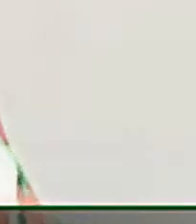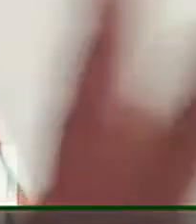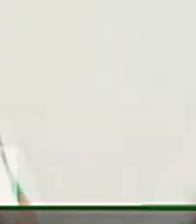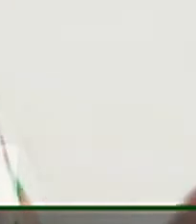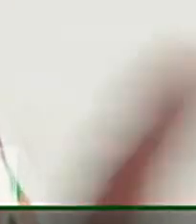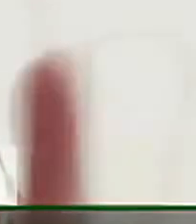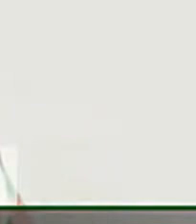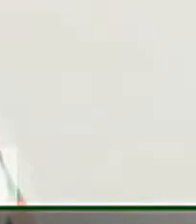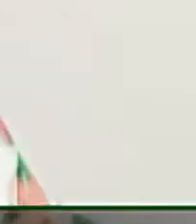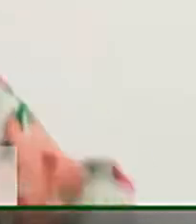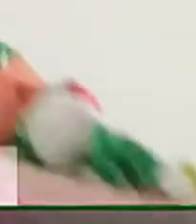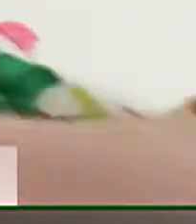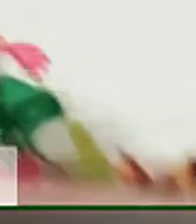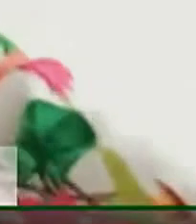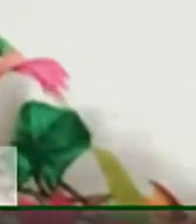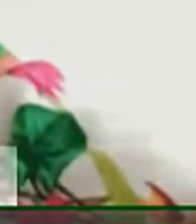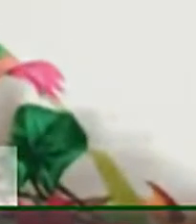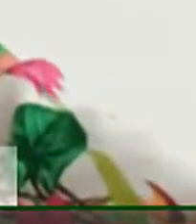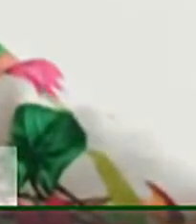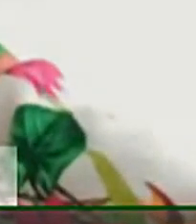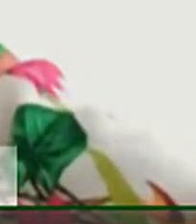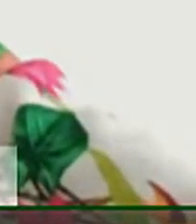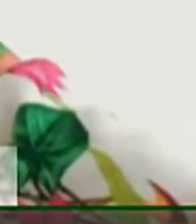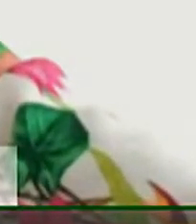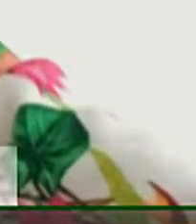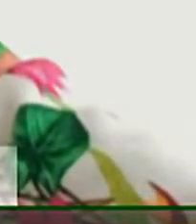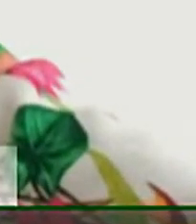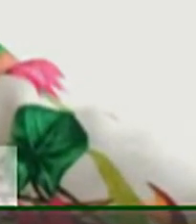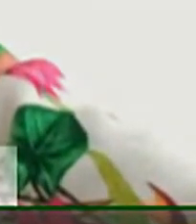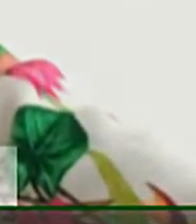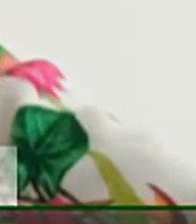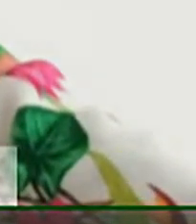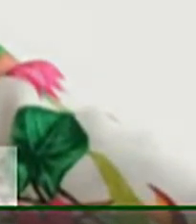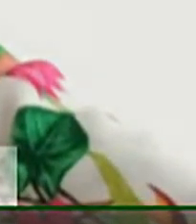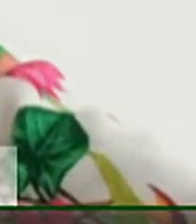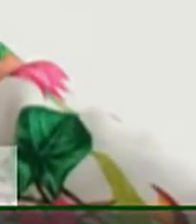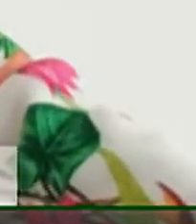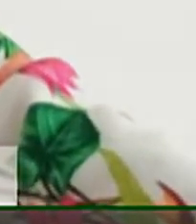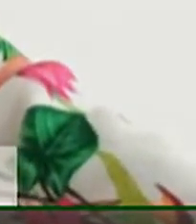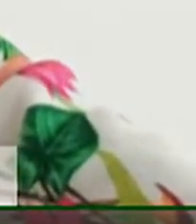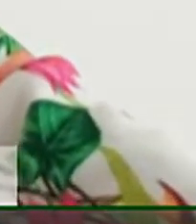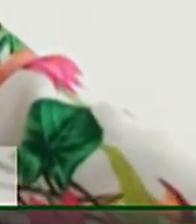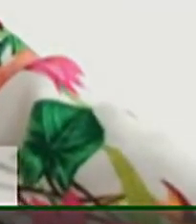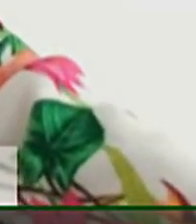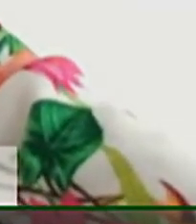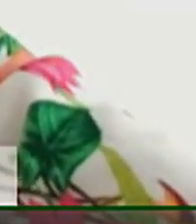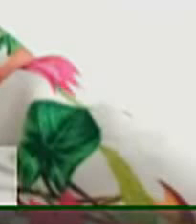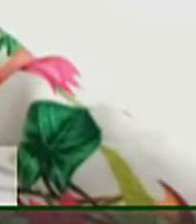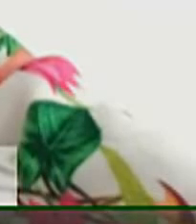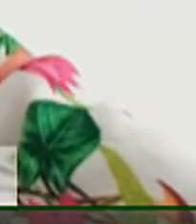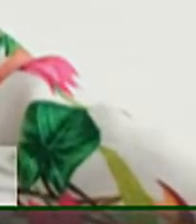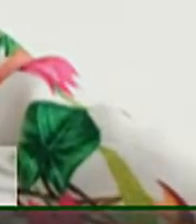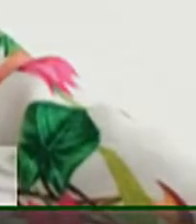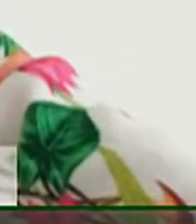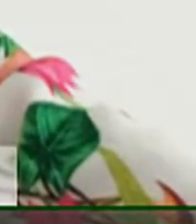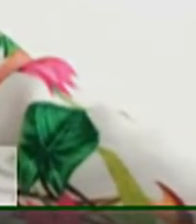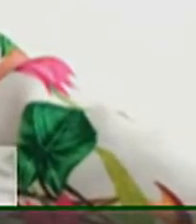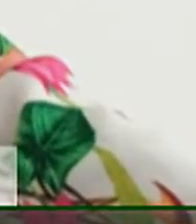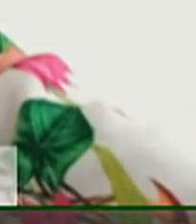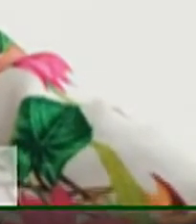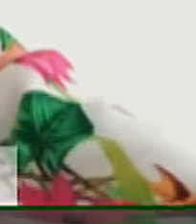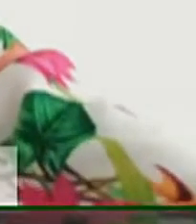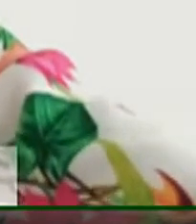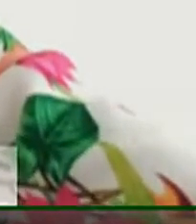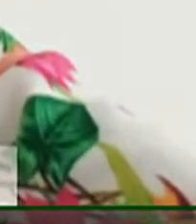dezembro, mas, felizmente, ele sai do papel hoje e o prefeito agradece também a todos os senhores que